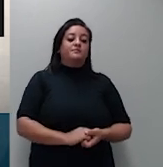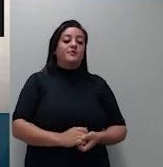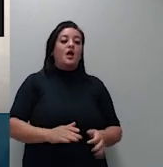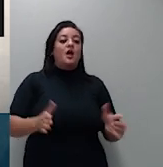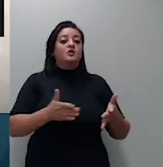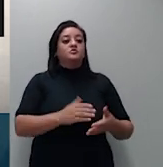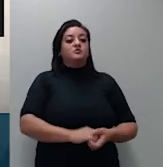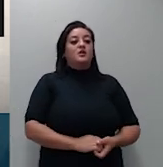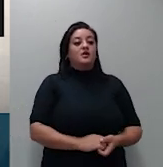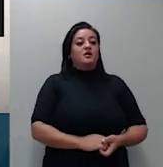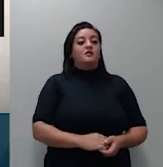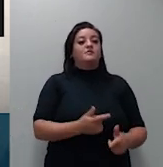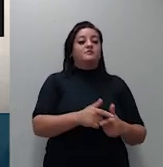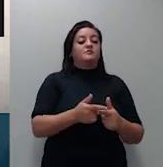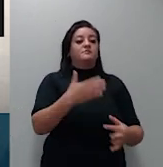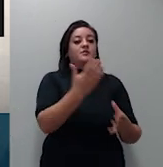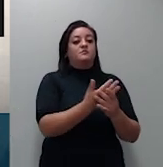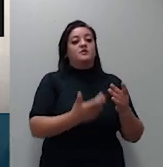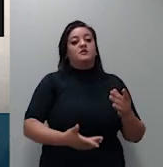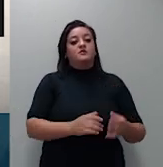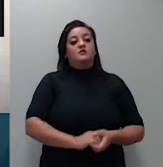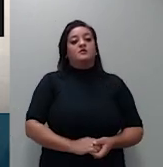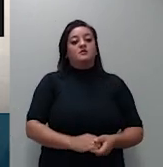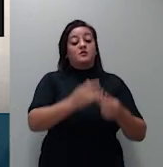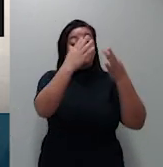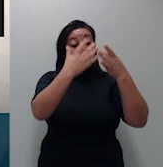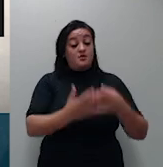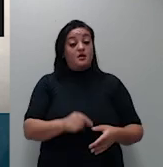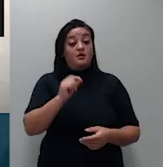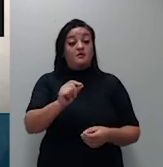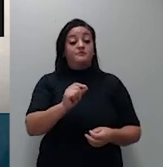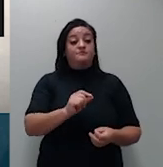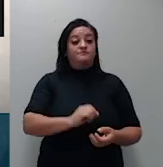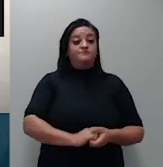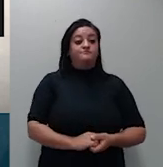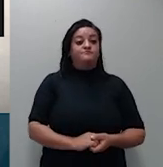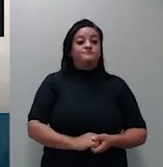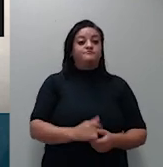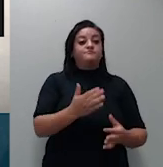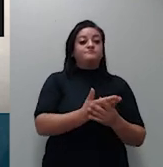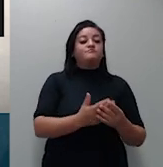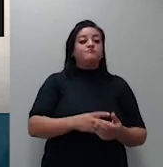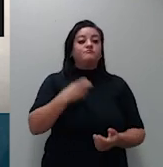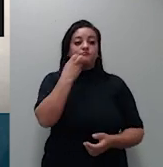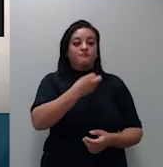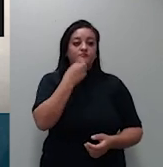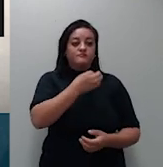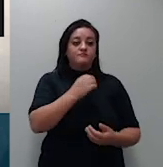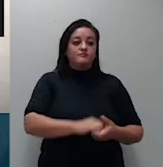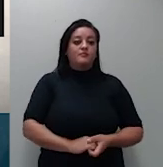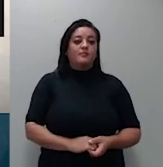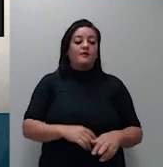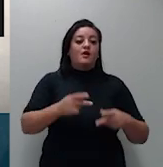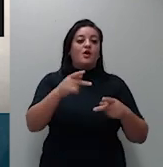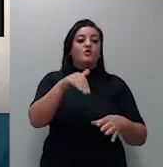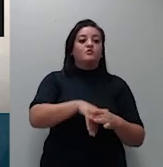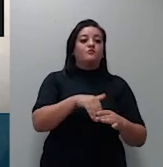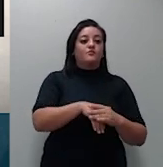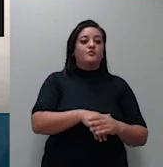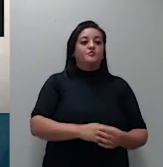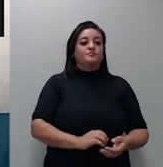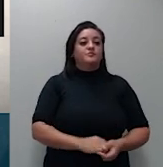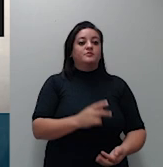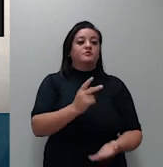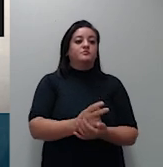dos embargos infringentes de segundo seguinte o embargante sustenta a prevalência do voto vencido e para servir